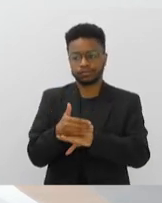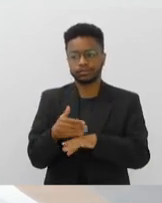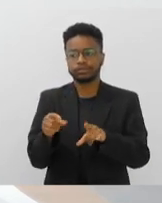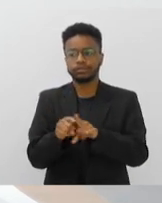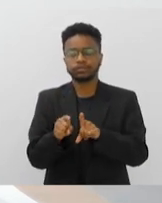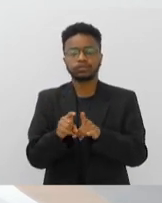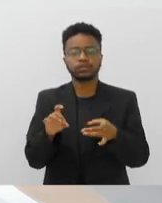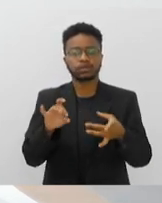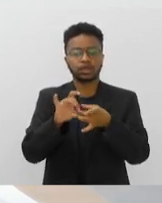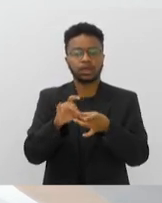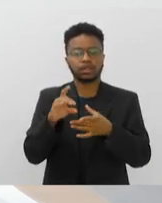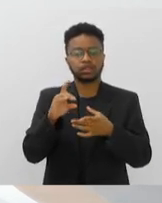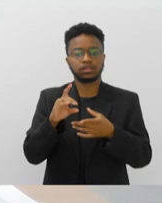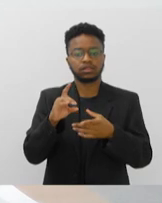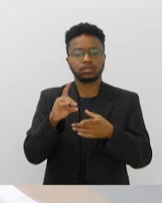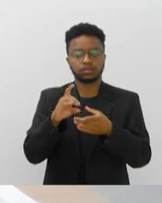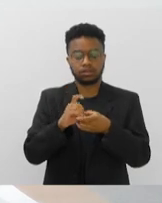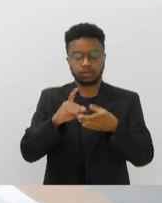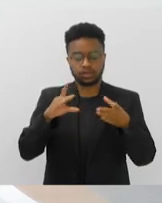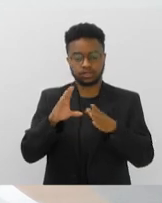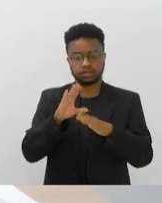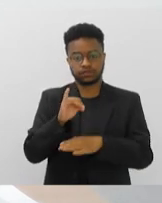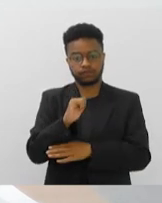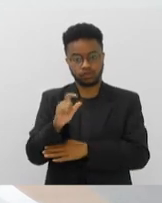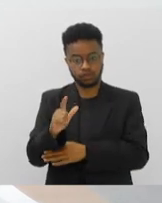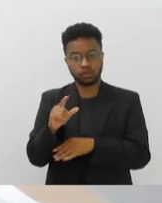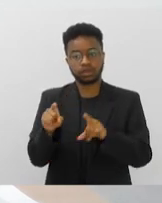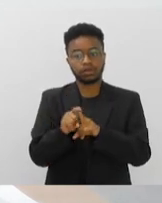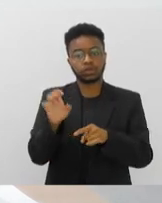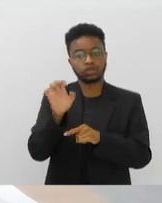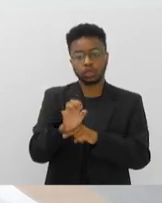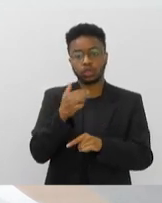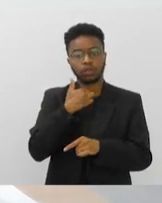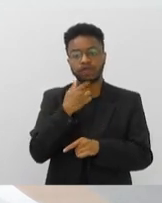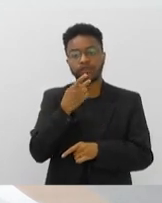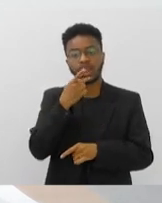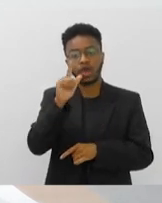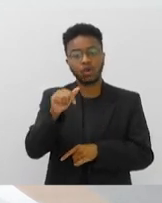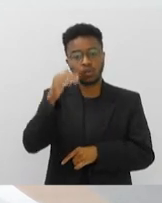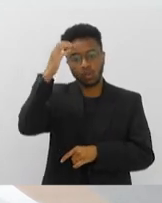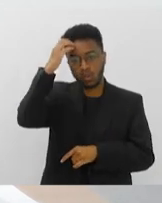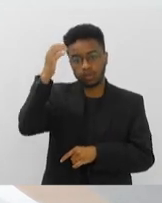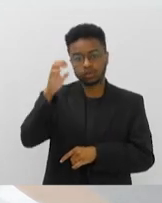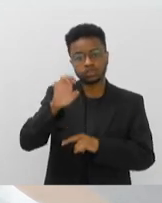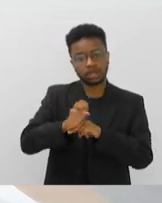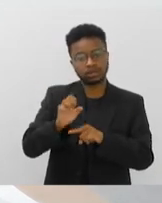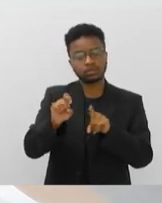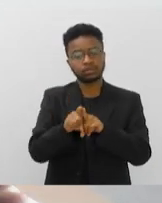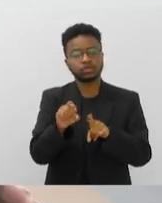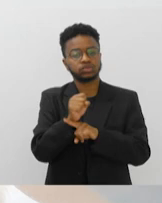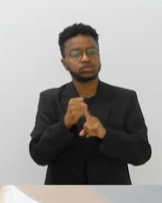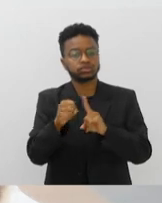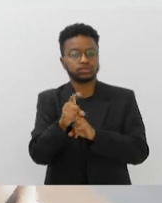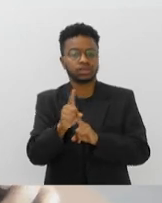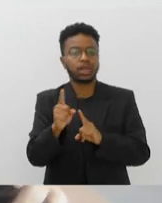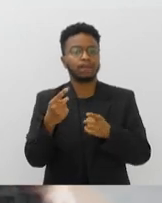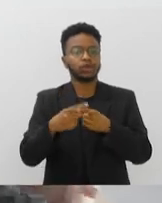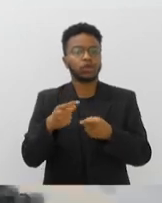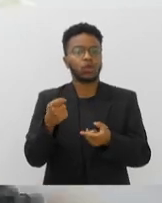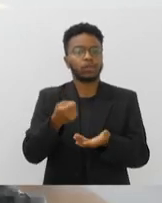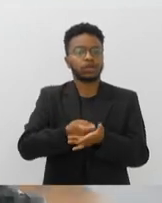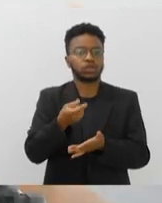e estado então a gente não pode apontar nem apenas pro estado nem apenas pra sociedade civil porque é um dever de todos nós que precisamos